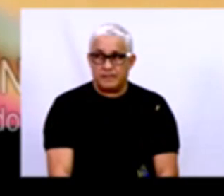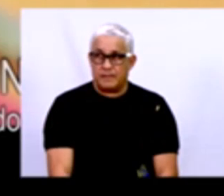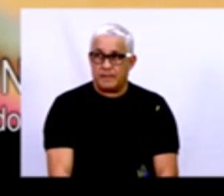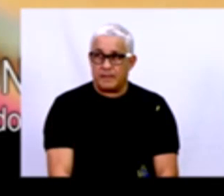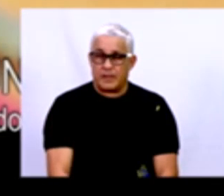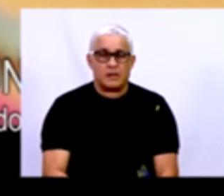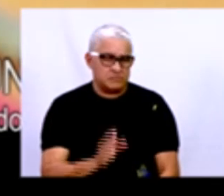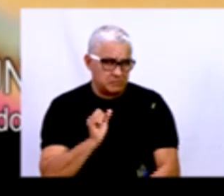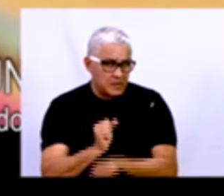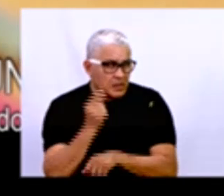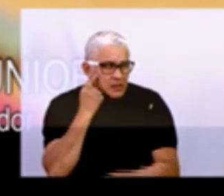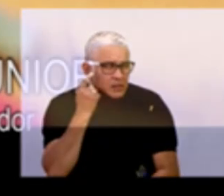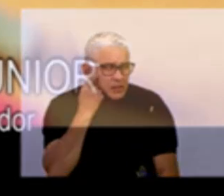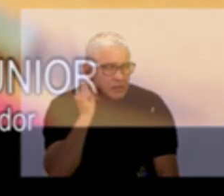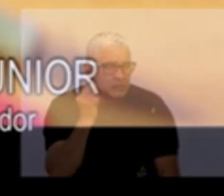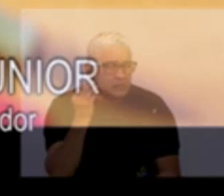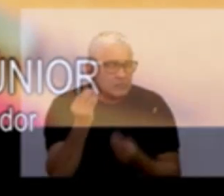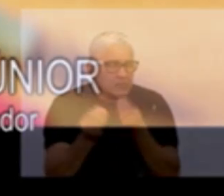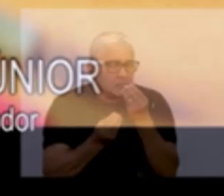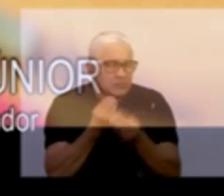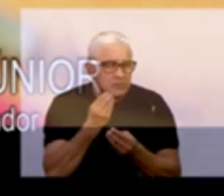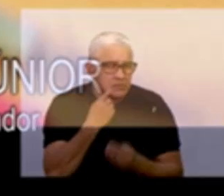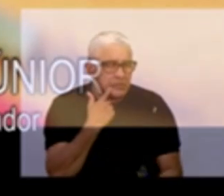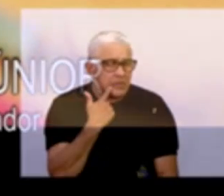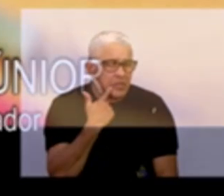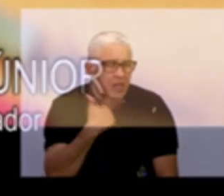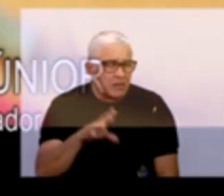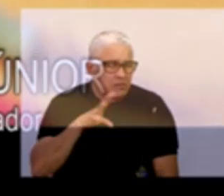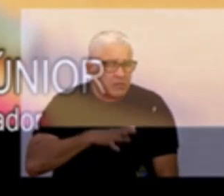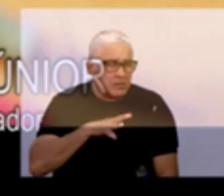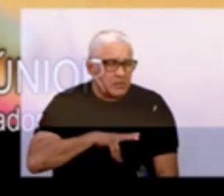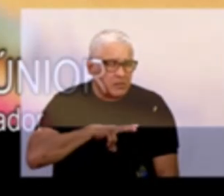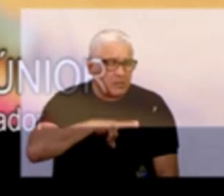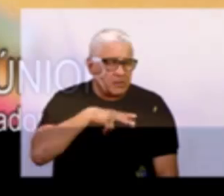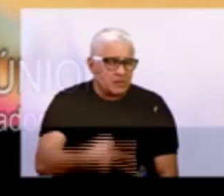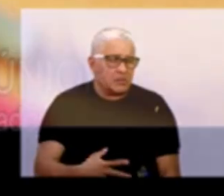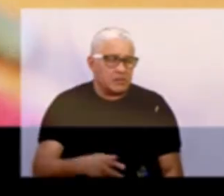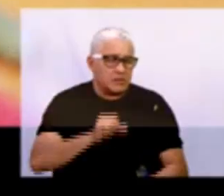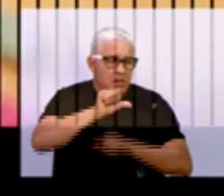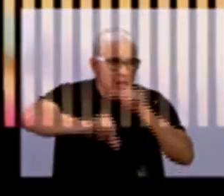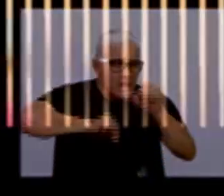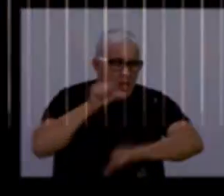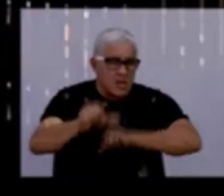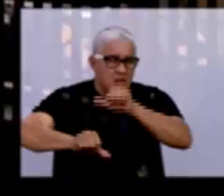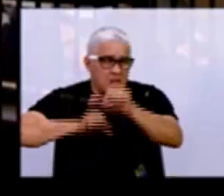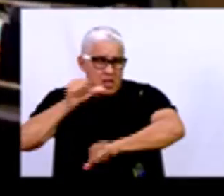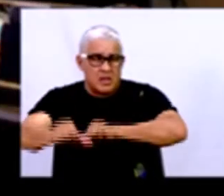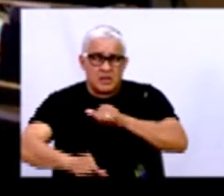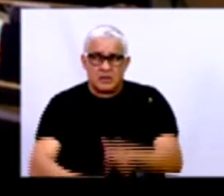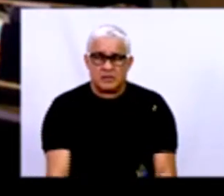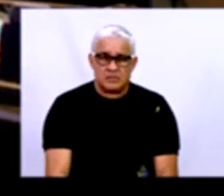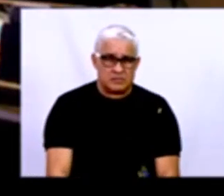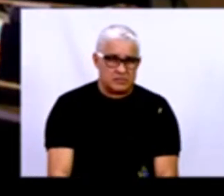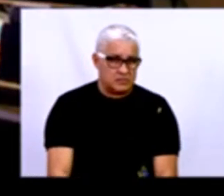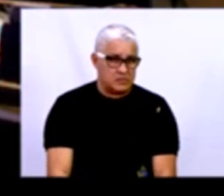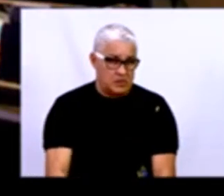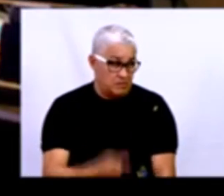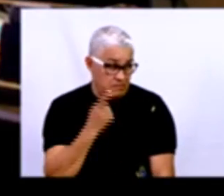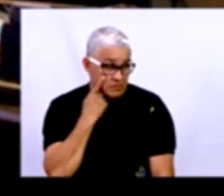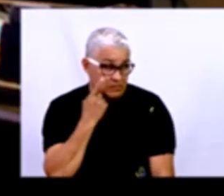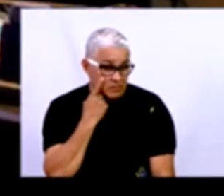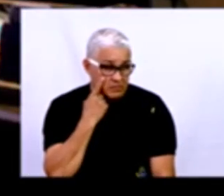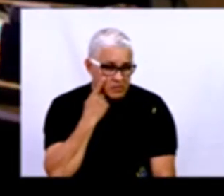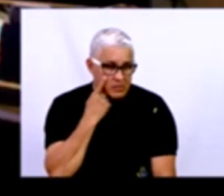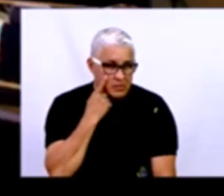Você já parou para pensar o quanto a língua portuguesa se transformou e vem se transformando? Que tal fazermos uma